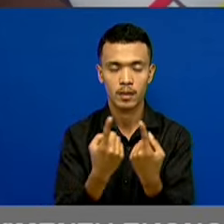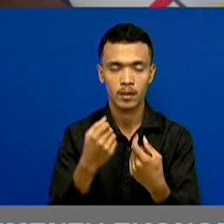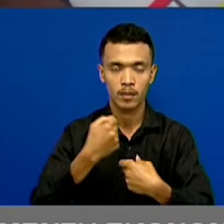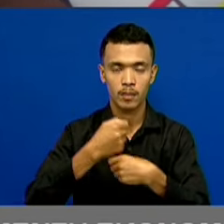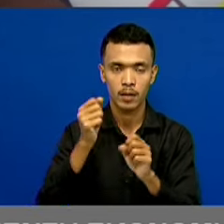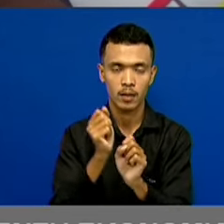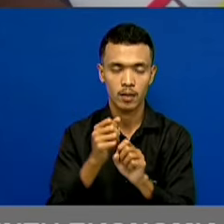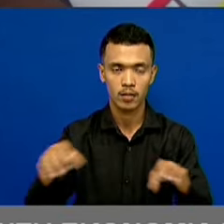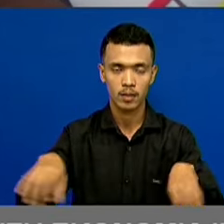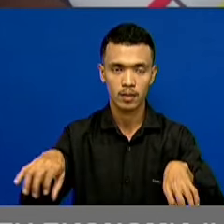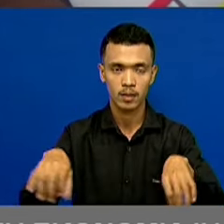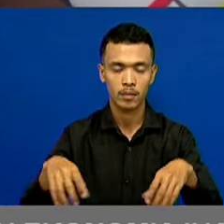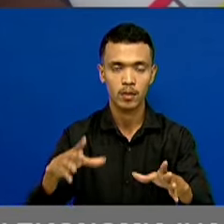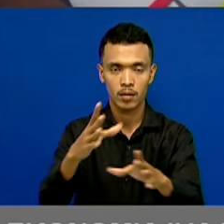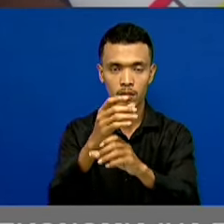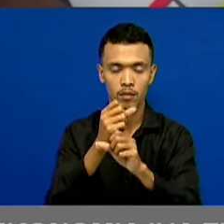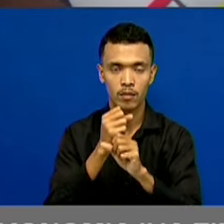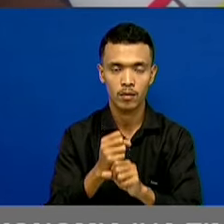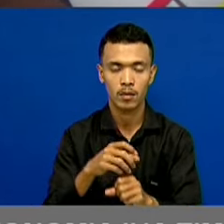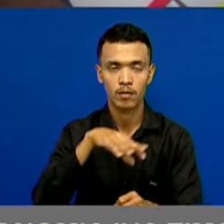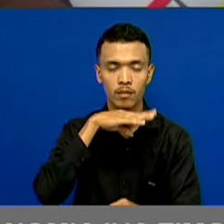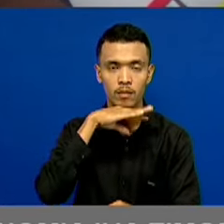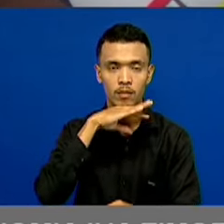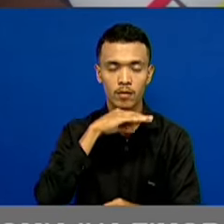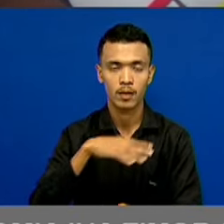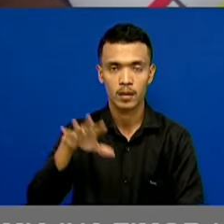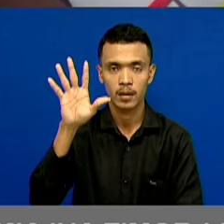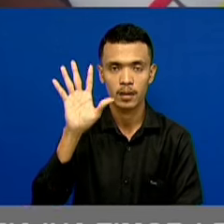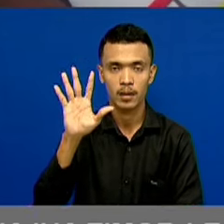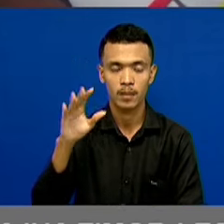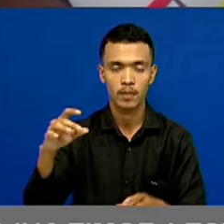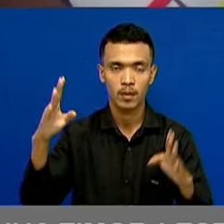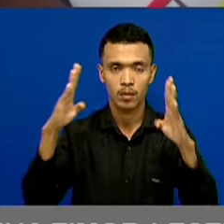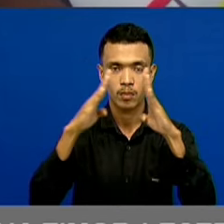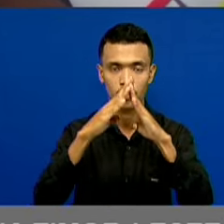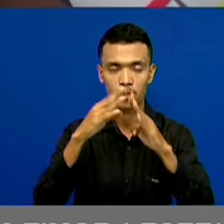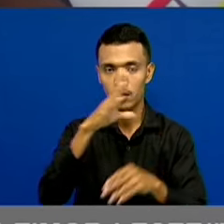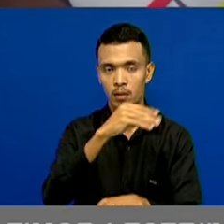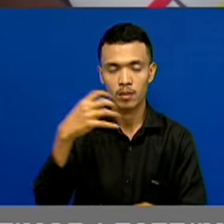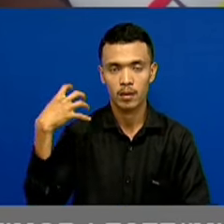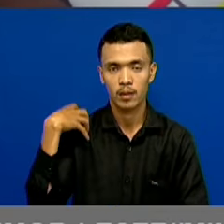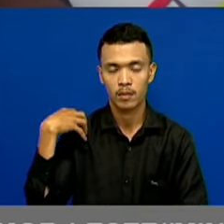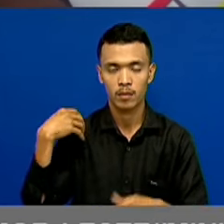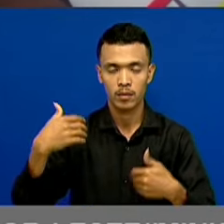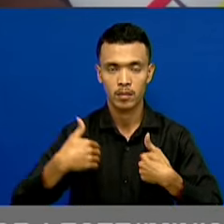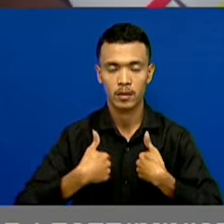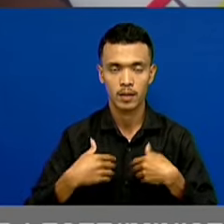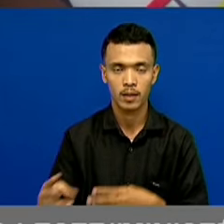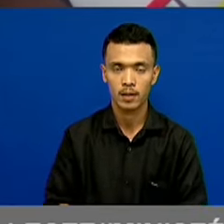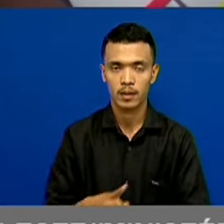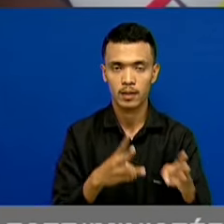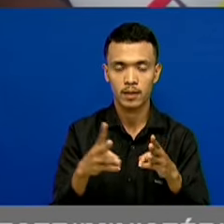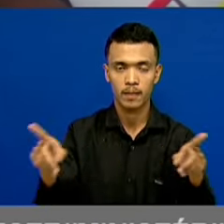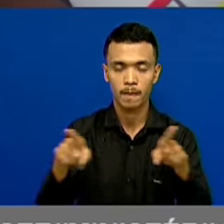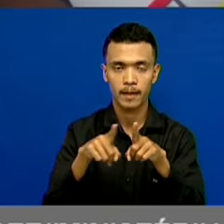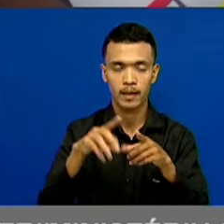Shira neknar atura outfoer Lima atu uma que edifício Shira hotu e a estrada Ibum hanessa escola serviço